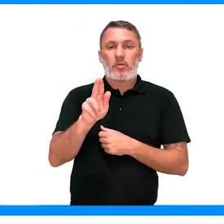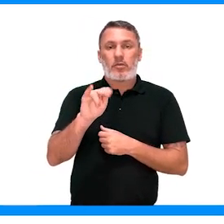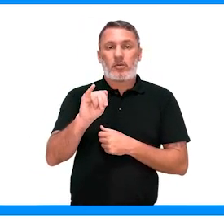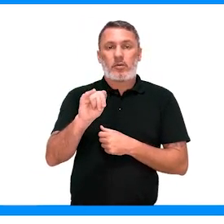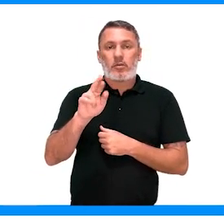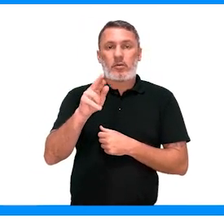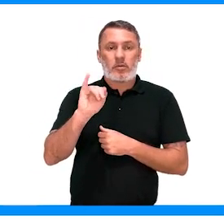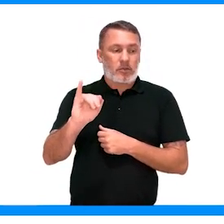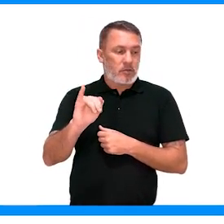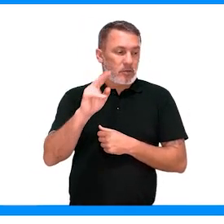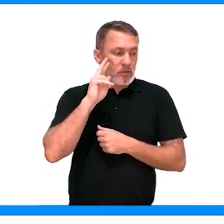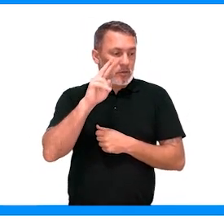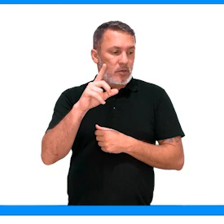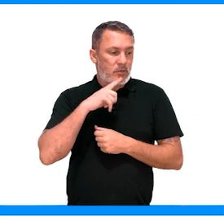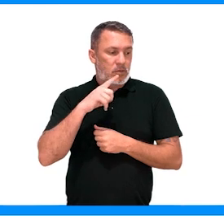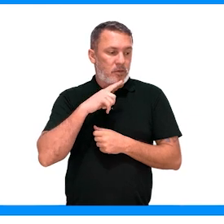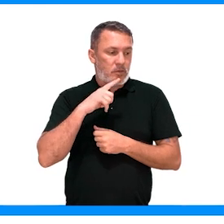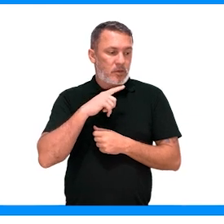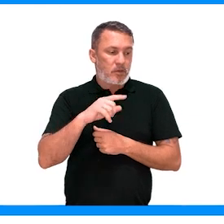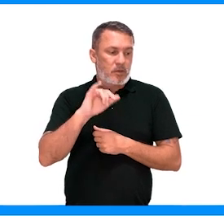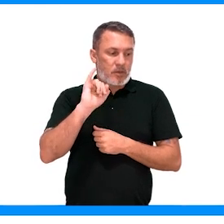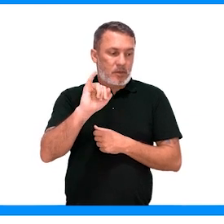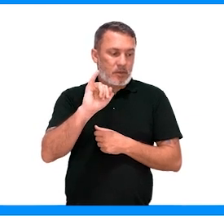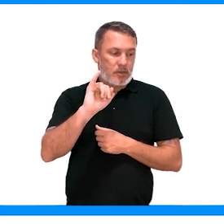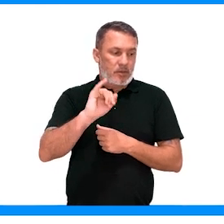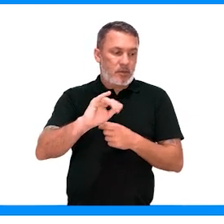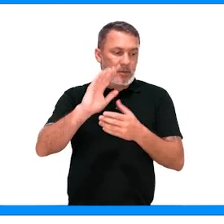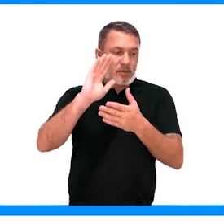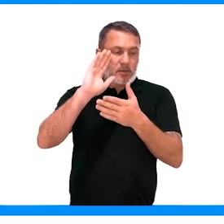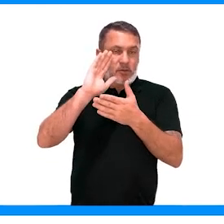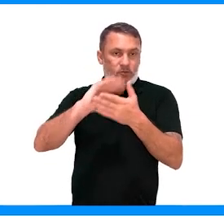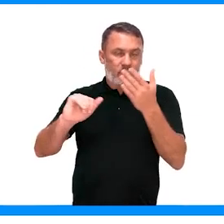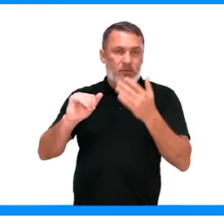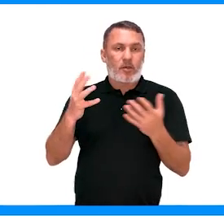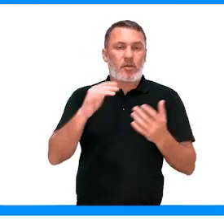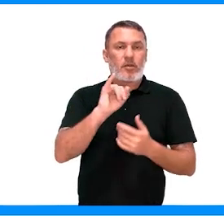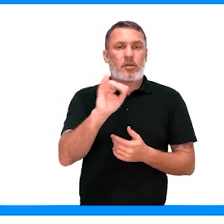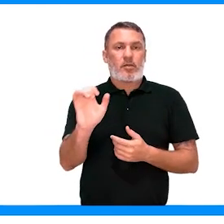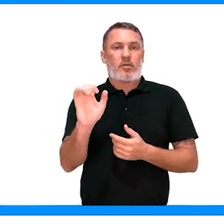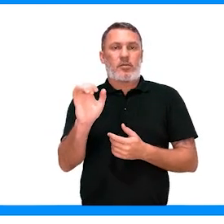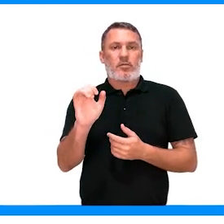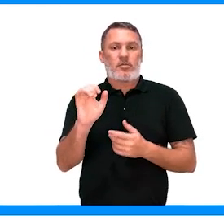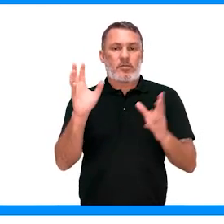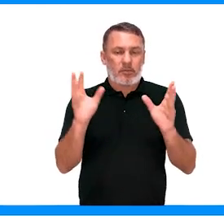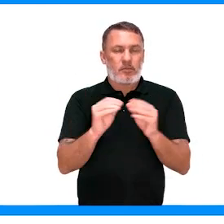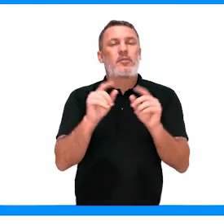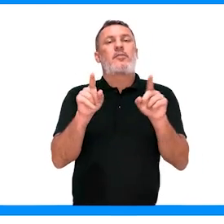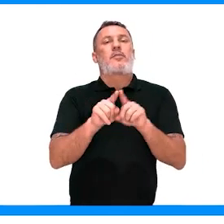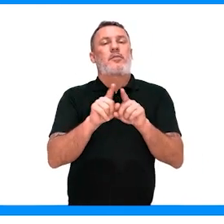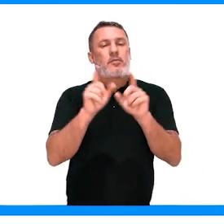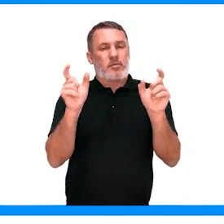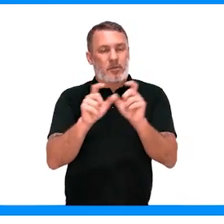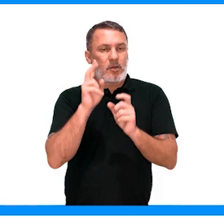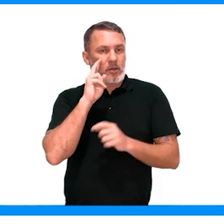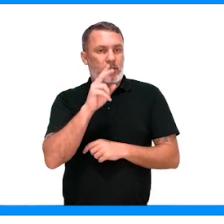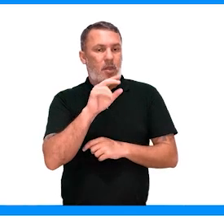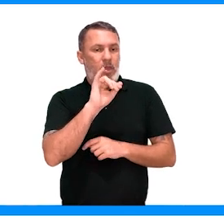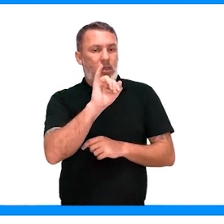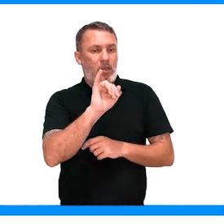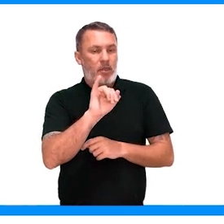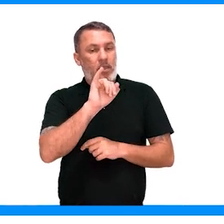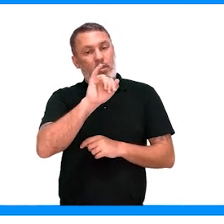para IE. De adquirir fica adquiero, adquieres, adquiere. Adquirimos, volta para o